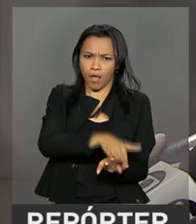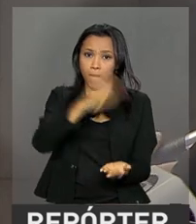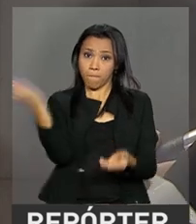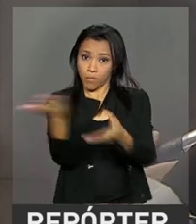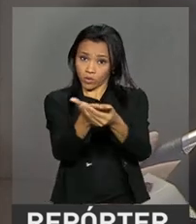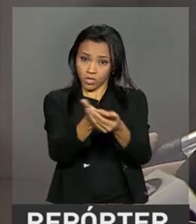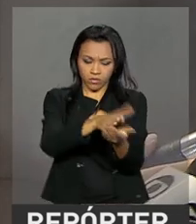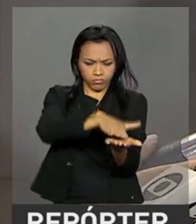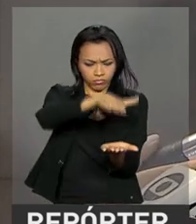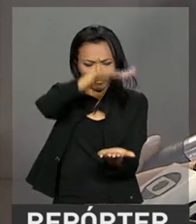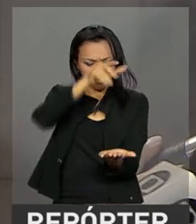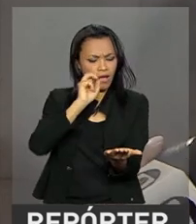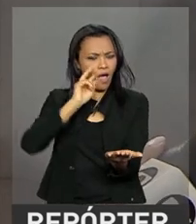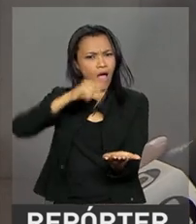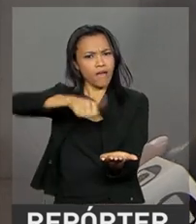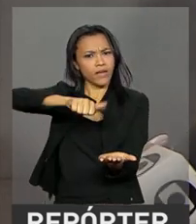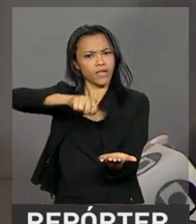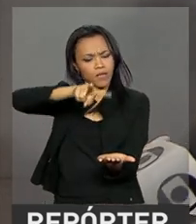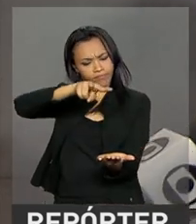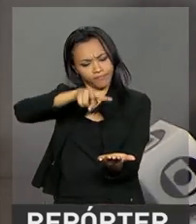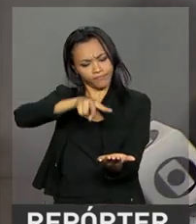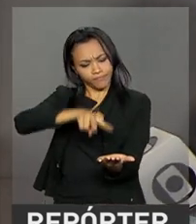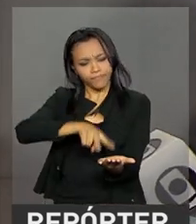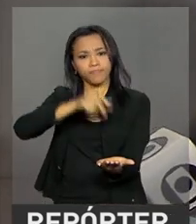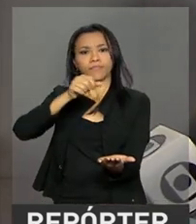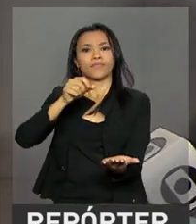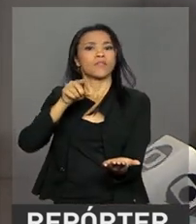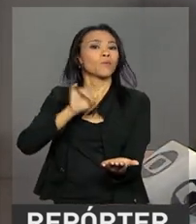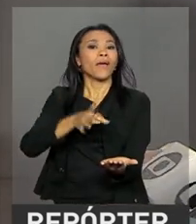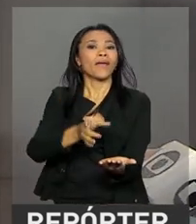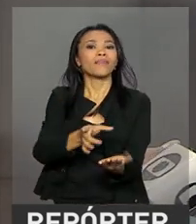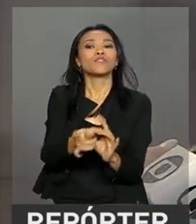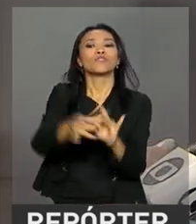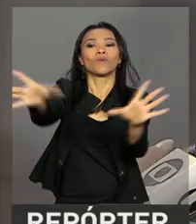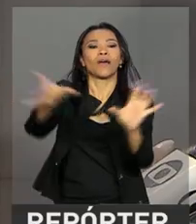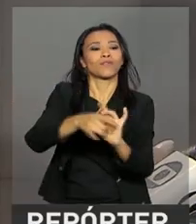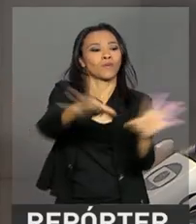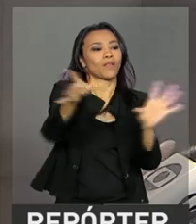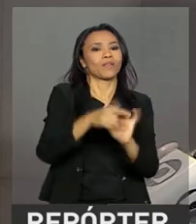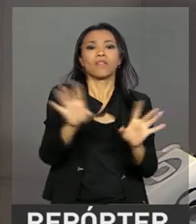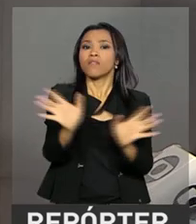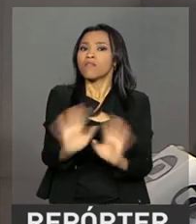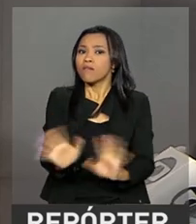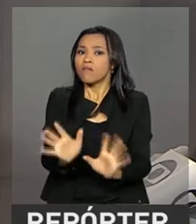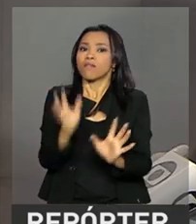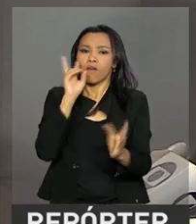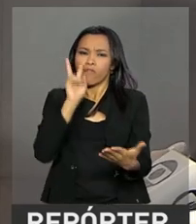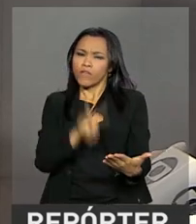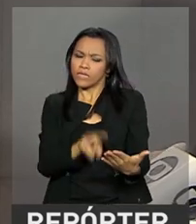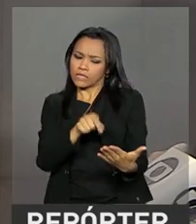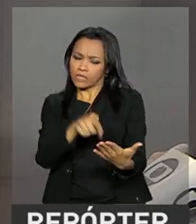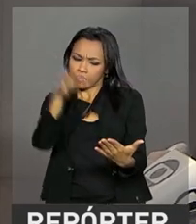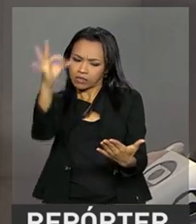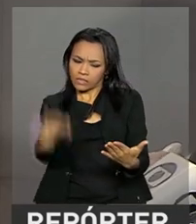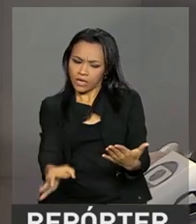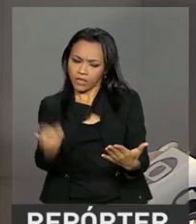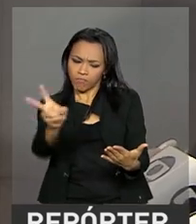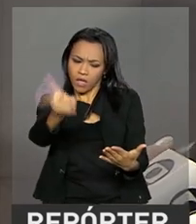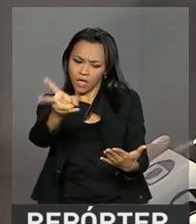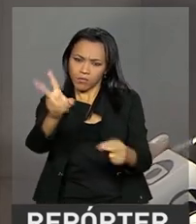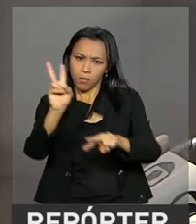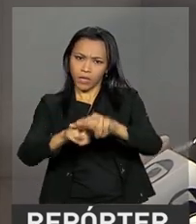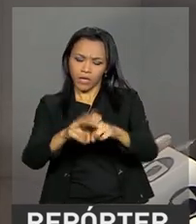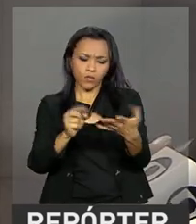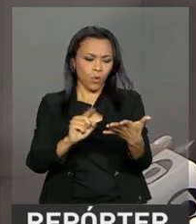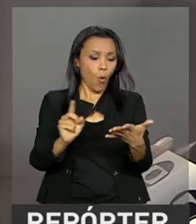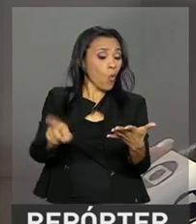estamos trabalhando com a meta e ex amente de liberação mas sim da aferição da legalidade da prisão dessas pessoas